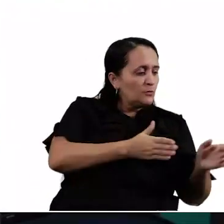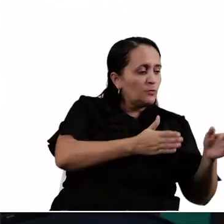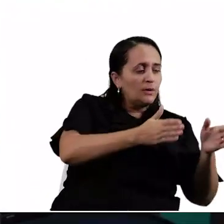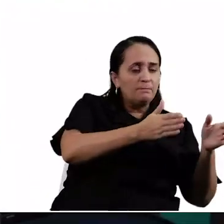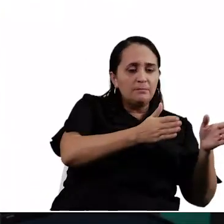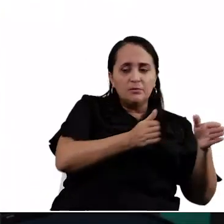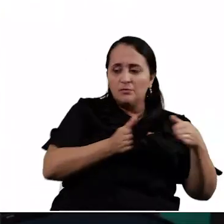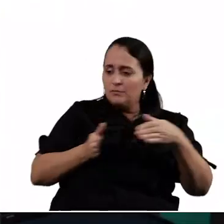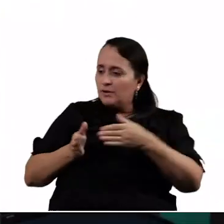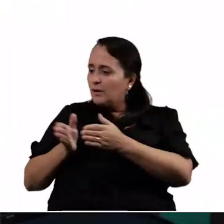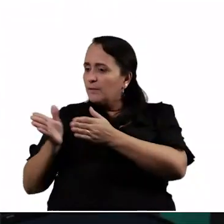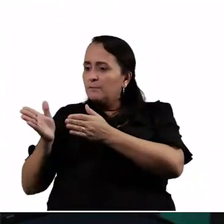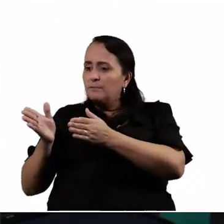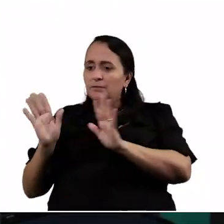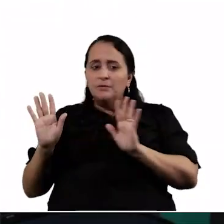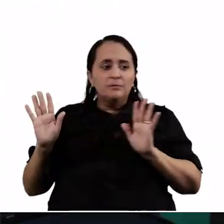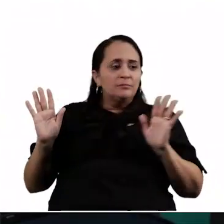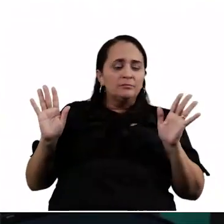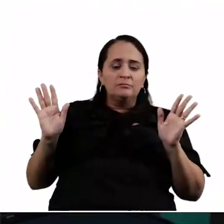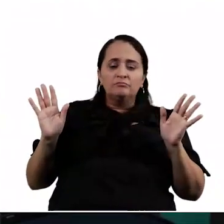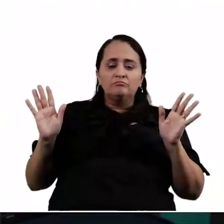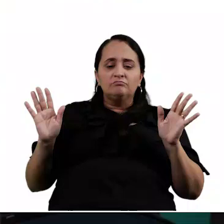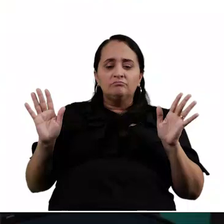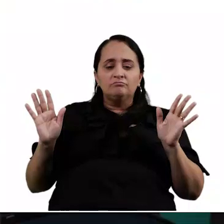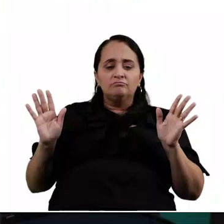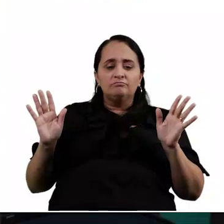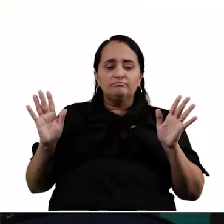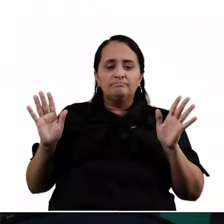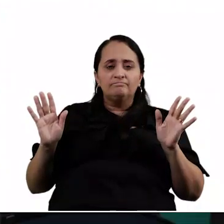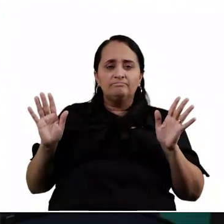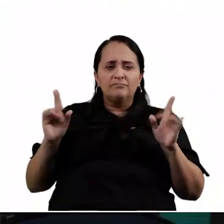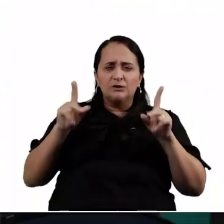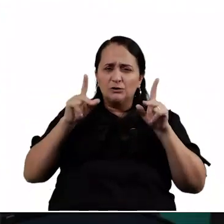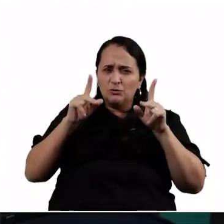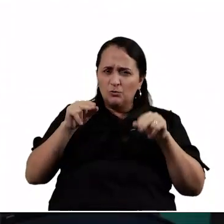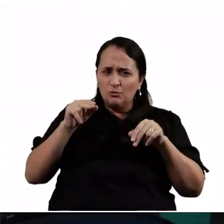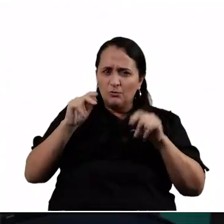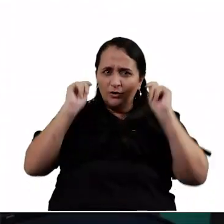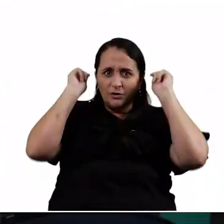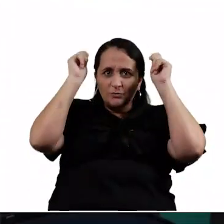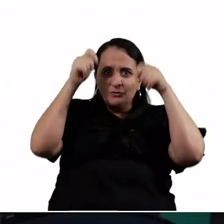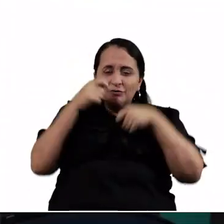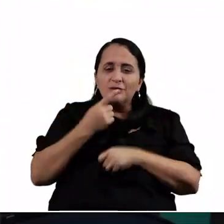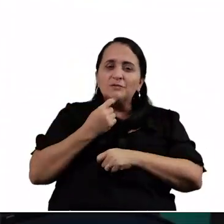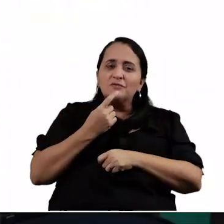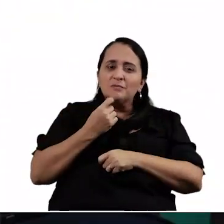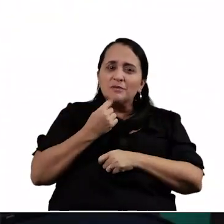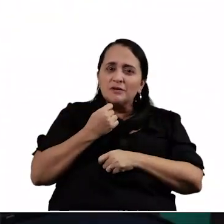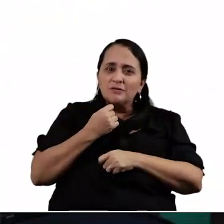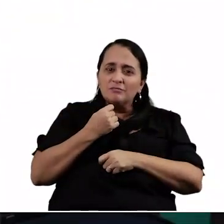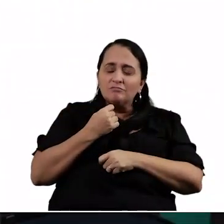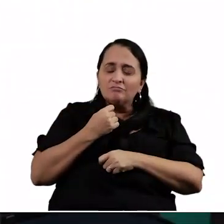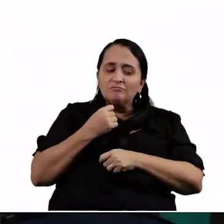quero encurtar o caminho não vou passar por um caminho menor será isso igual Chapeuzinho Vermelho fez com o lobo foi para um caminho menor para